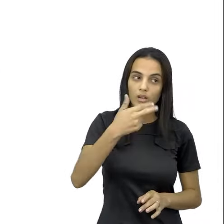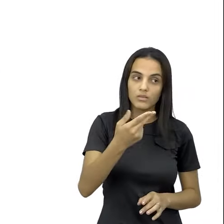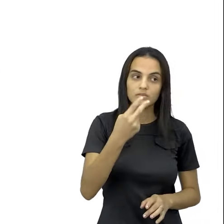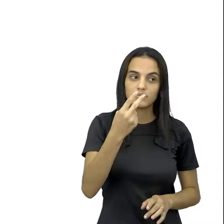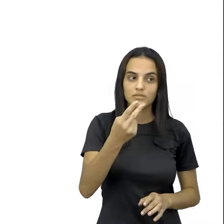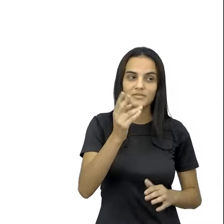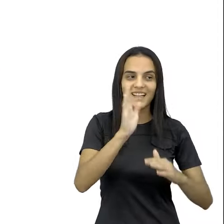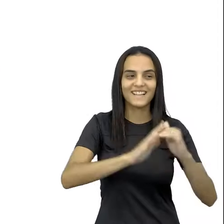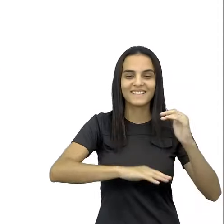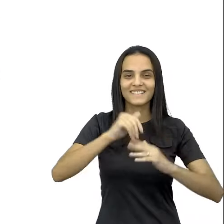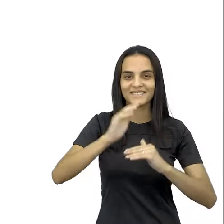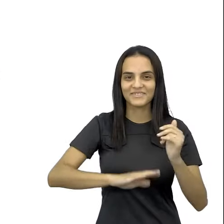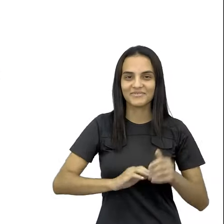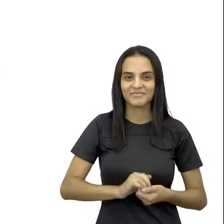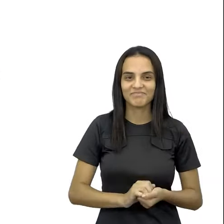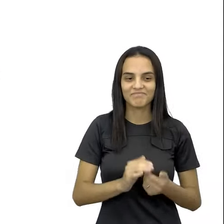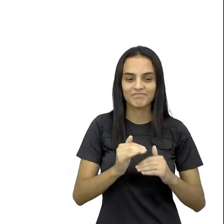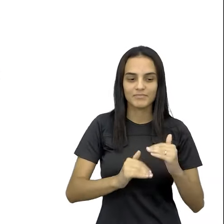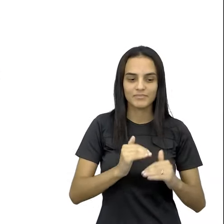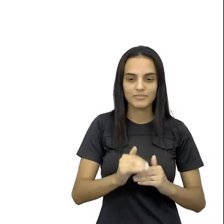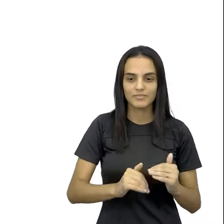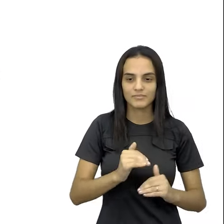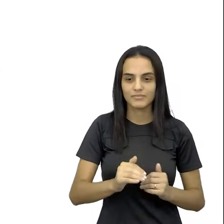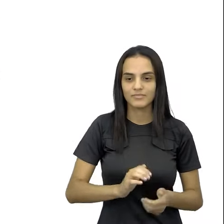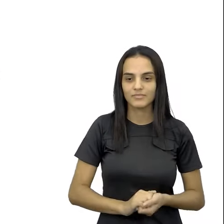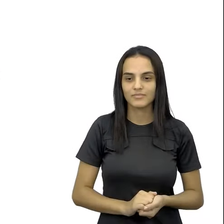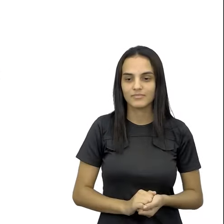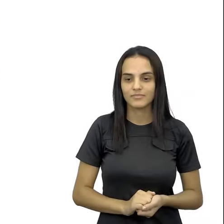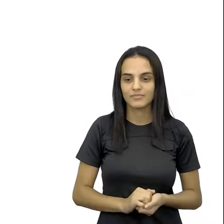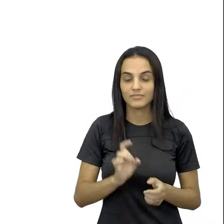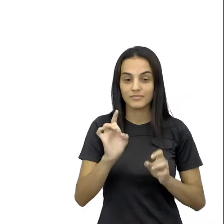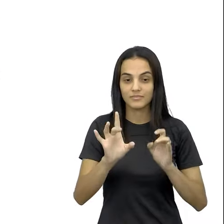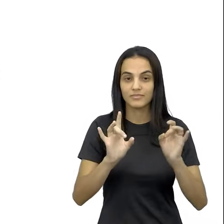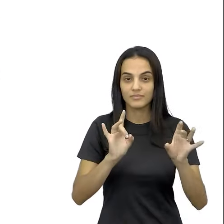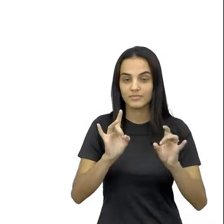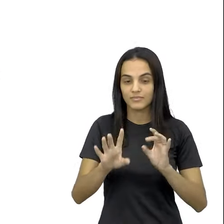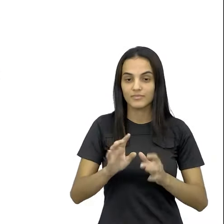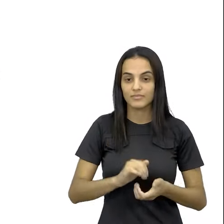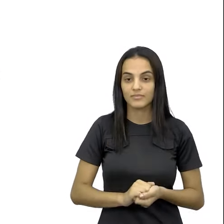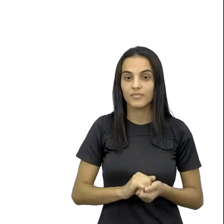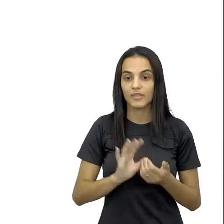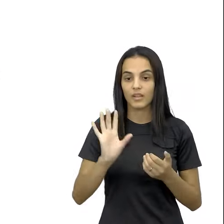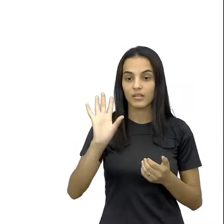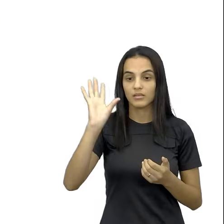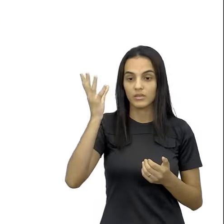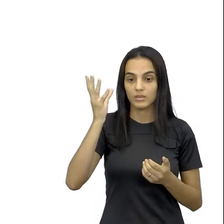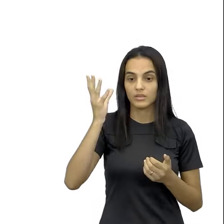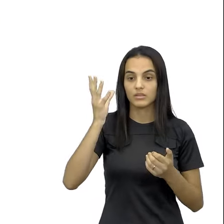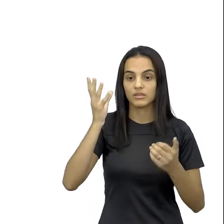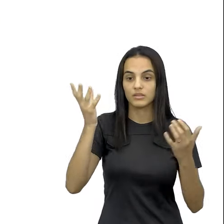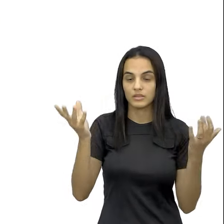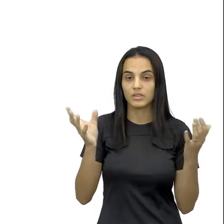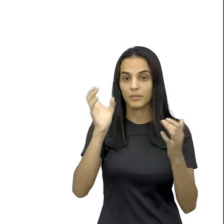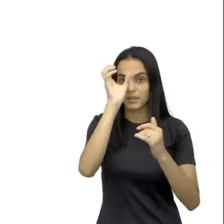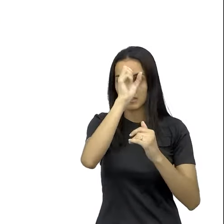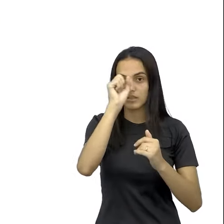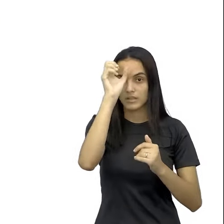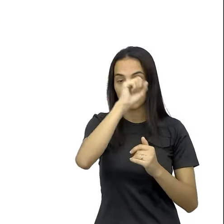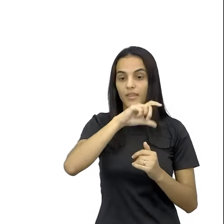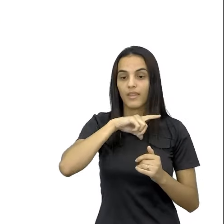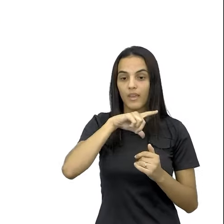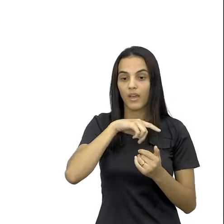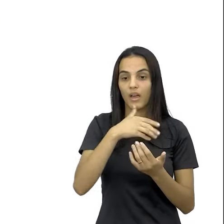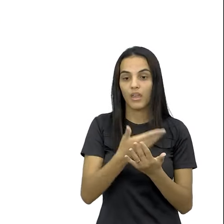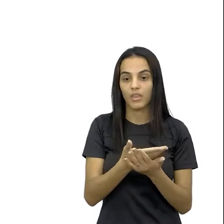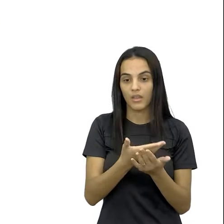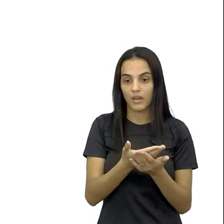a serem desenvolvidas, tá? E em cada situação de aprendizagem, a gente tem as